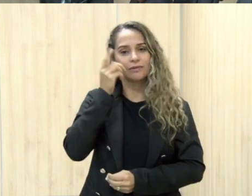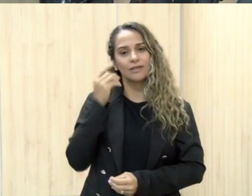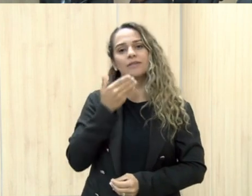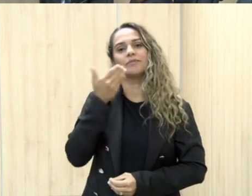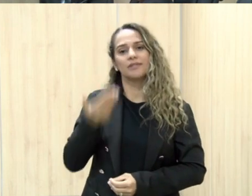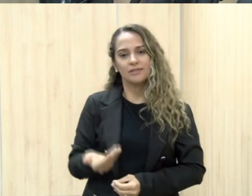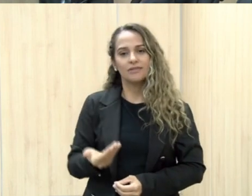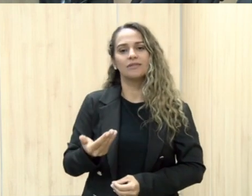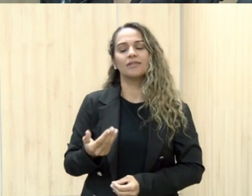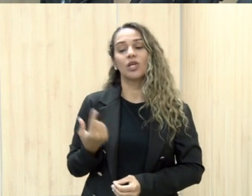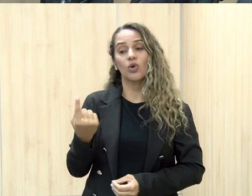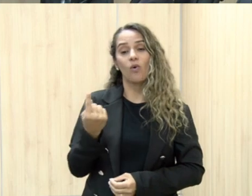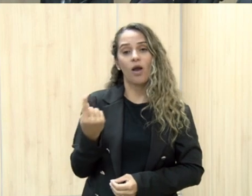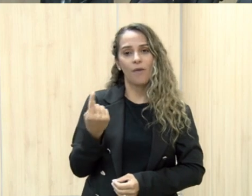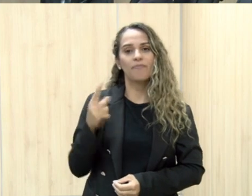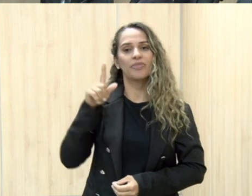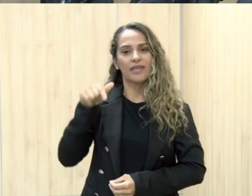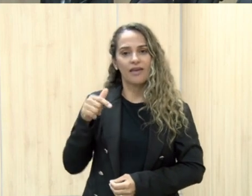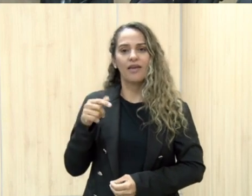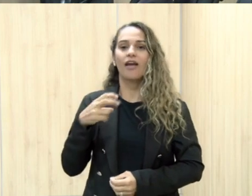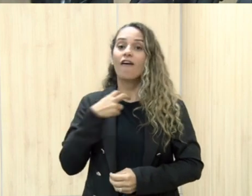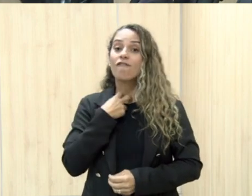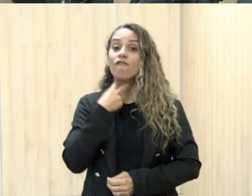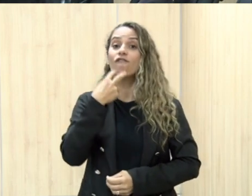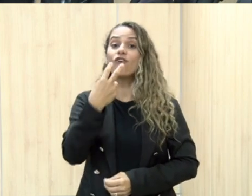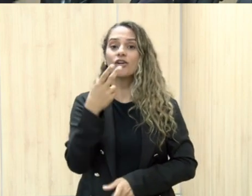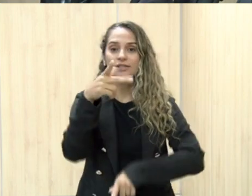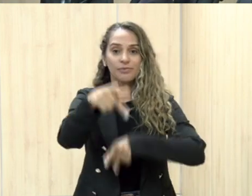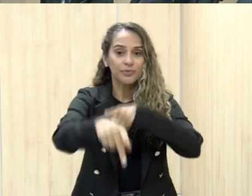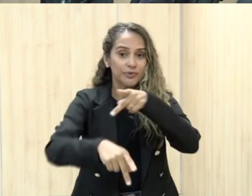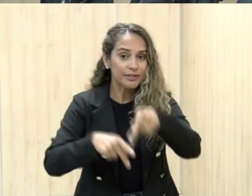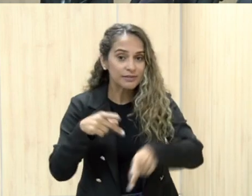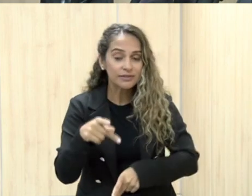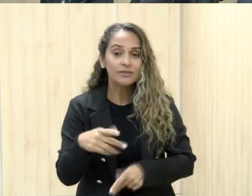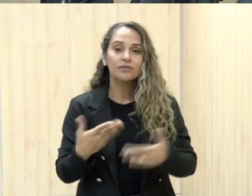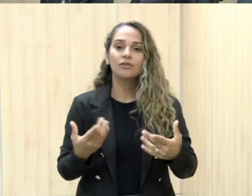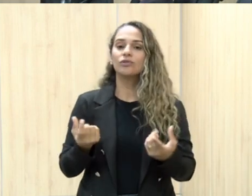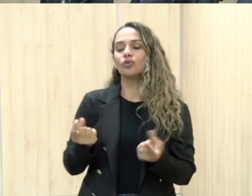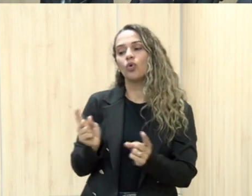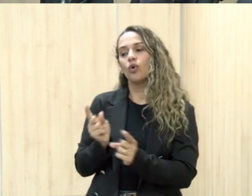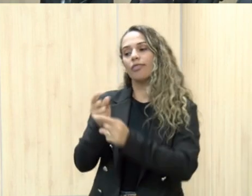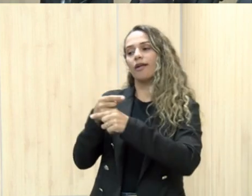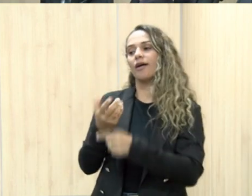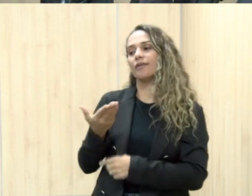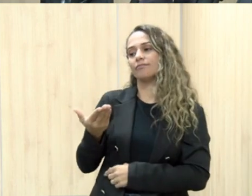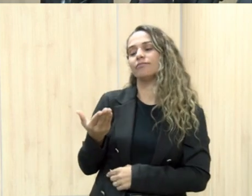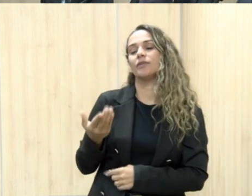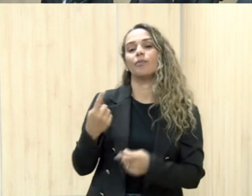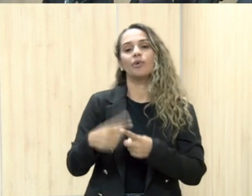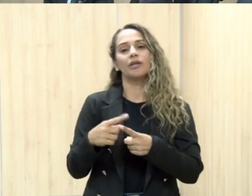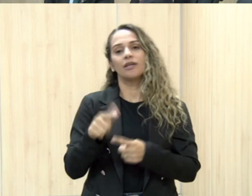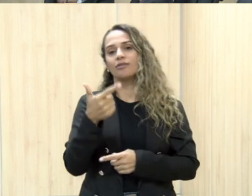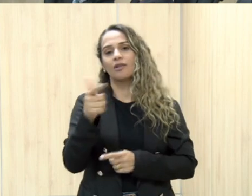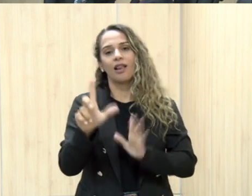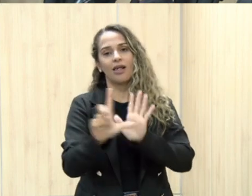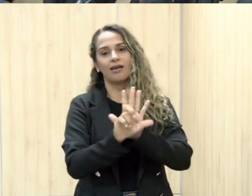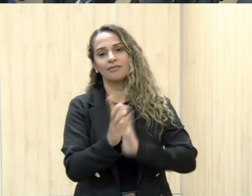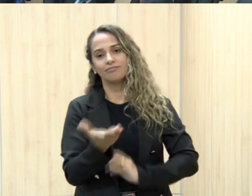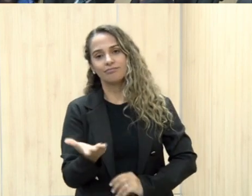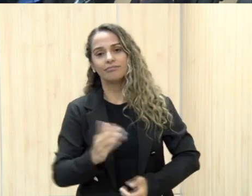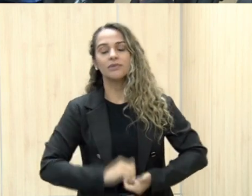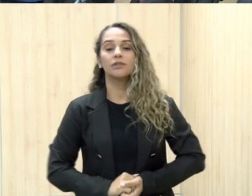solicitar na mesma coisa que a voz da população então eu sou contrário é o Projeto em decorrência da ilegalidade